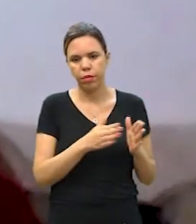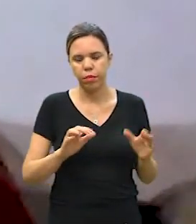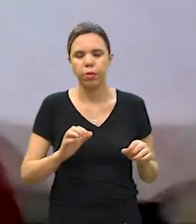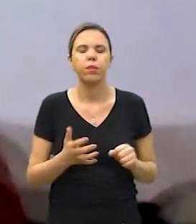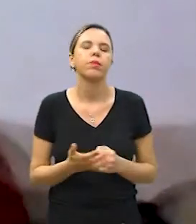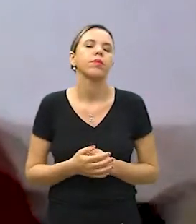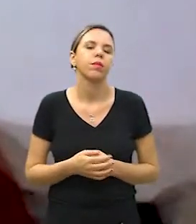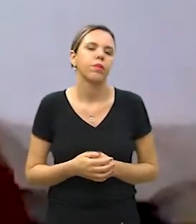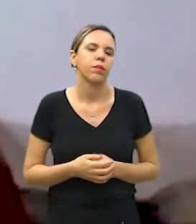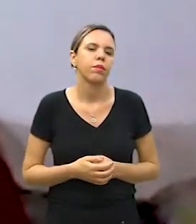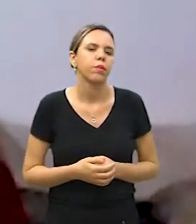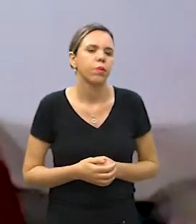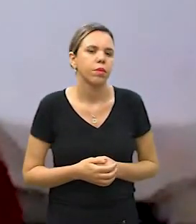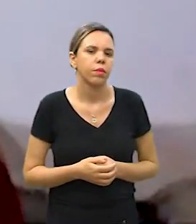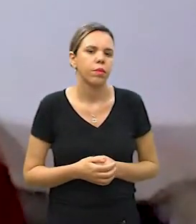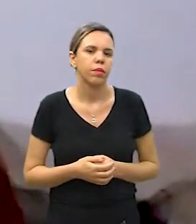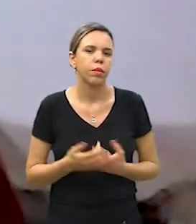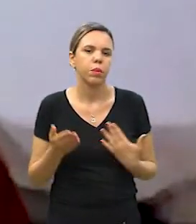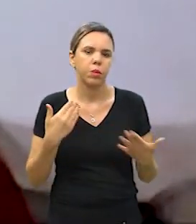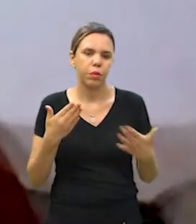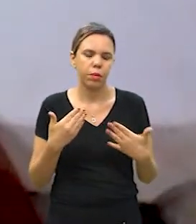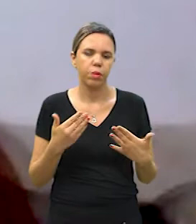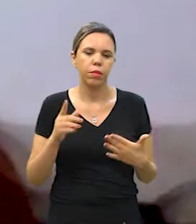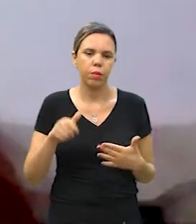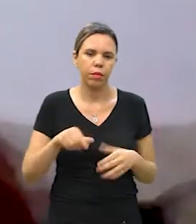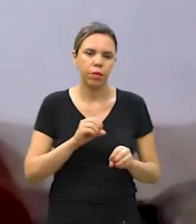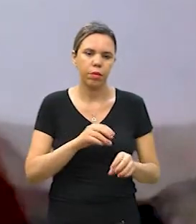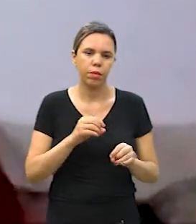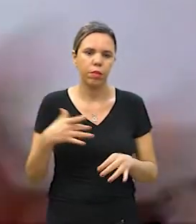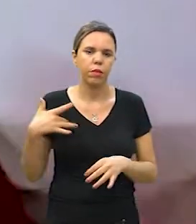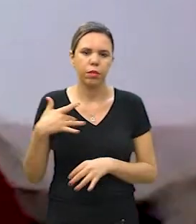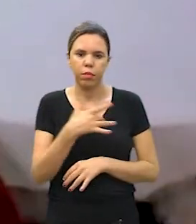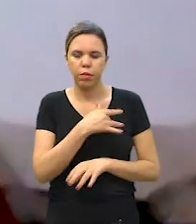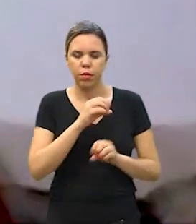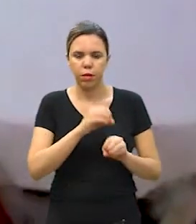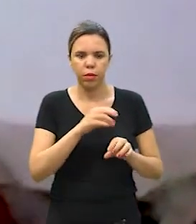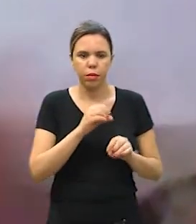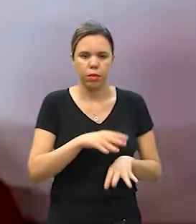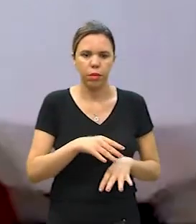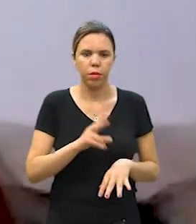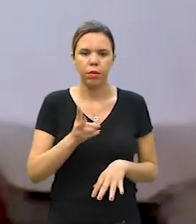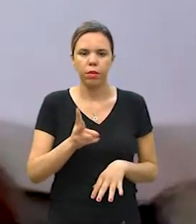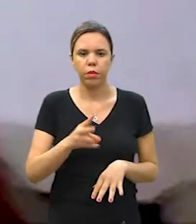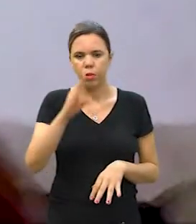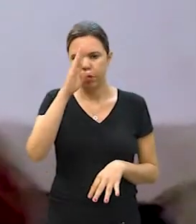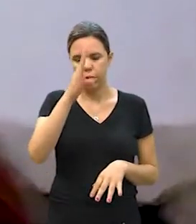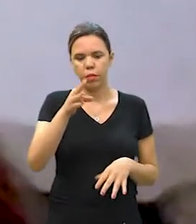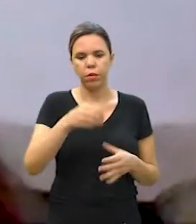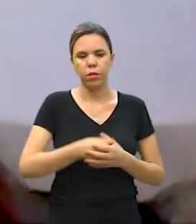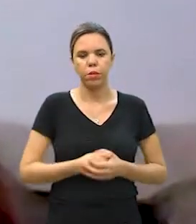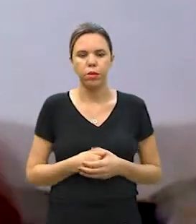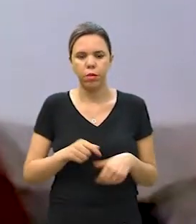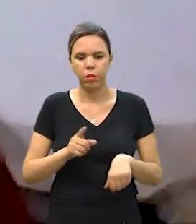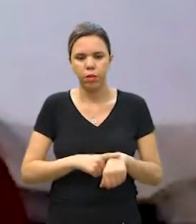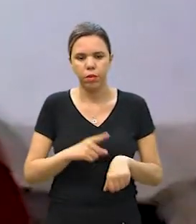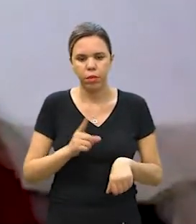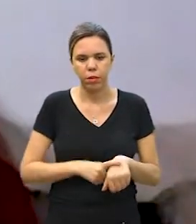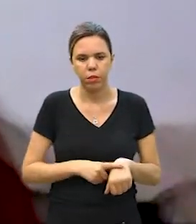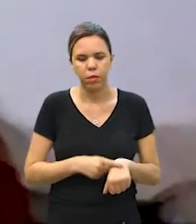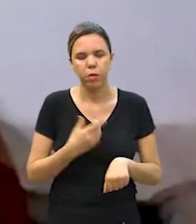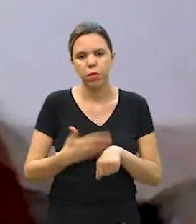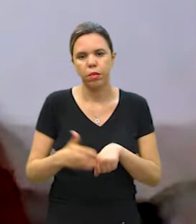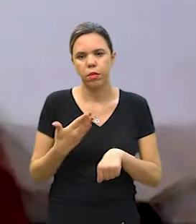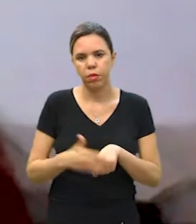de eleições, né? O debate ela é educação, saúde e educação. A educação é sempre prioridade, mas na hora ali